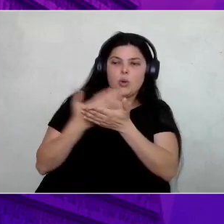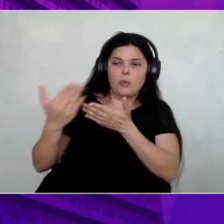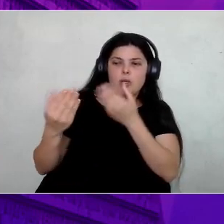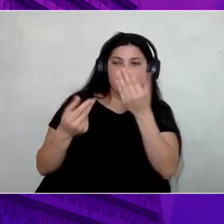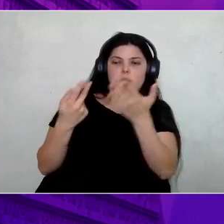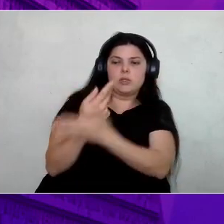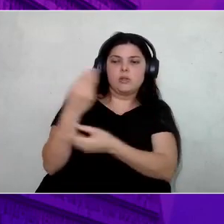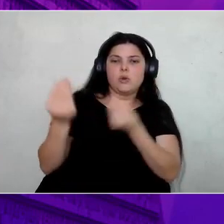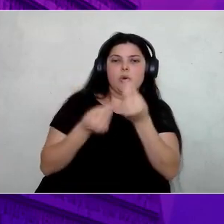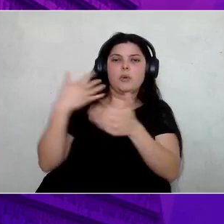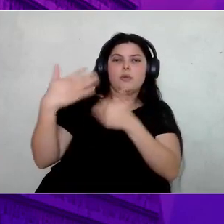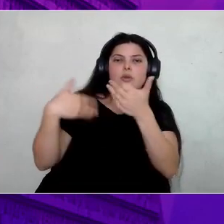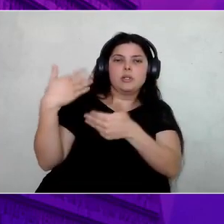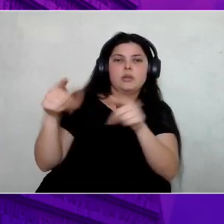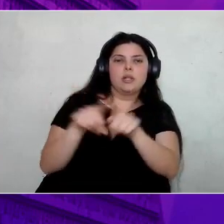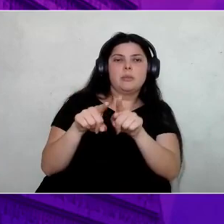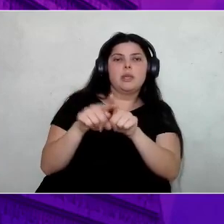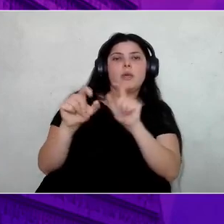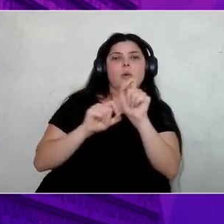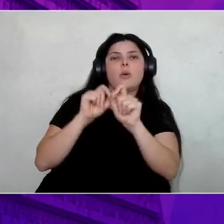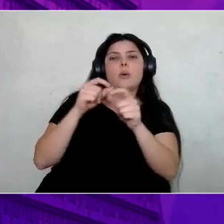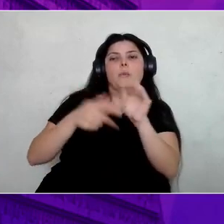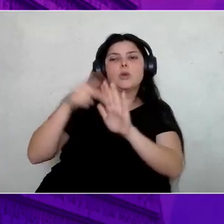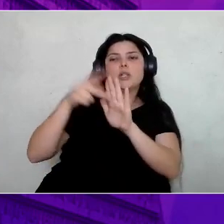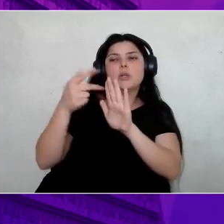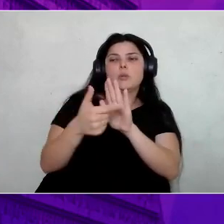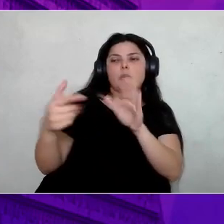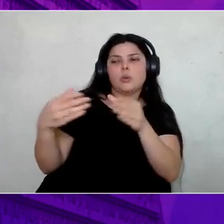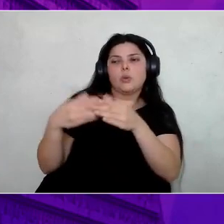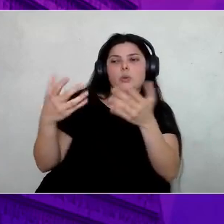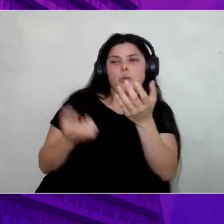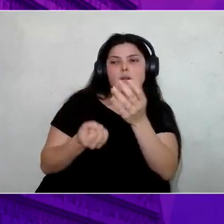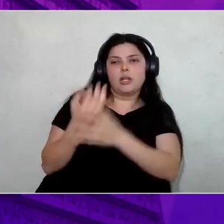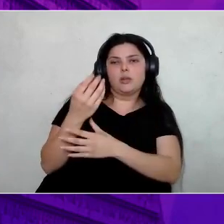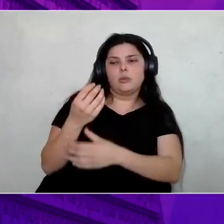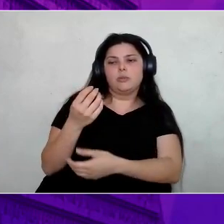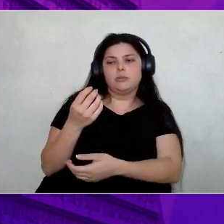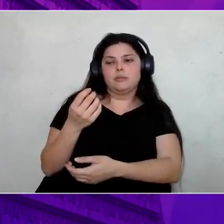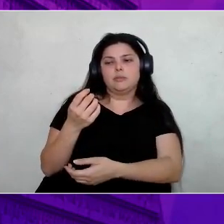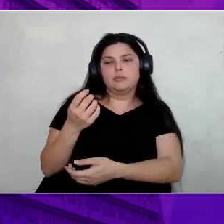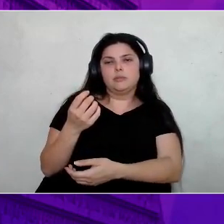evolução disso, quais são os outros projetos que o time está trabalhando.